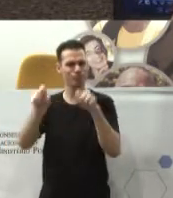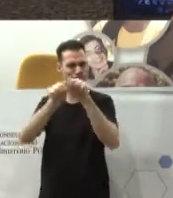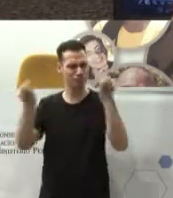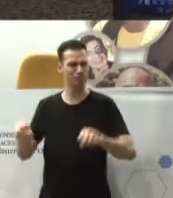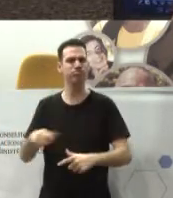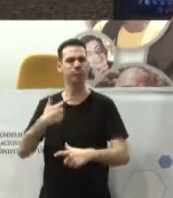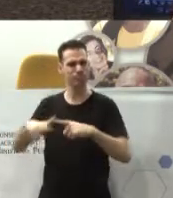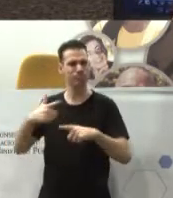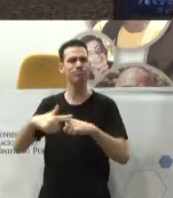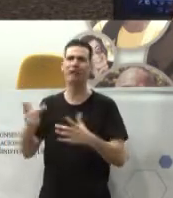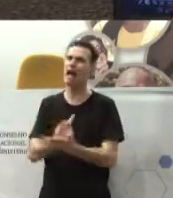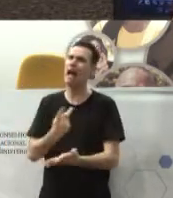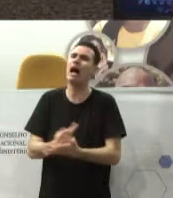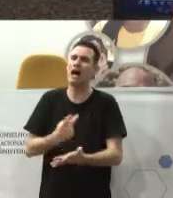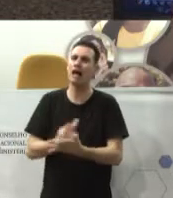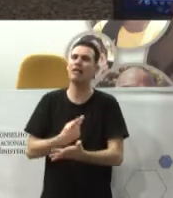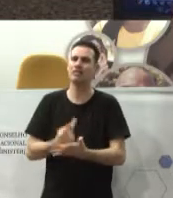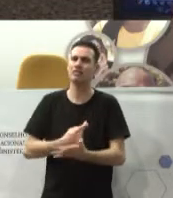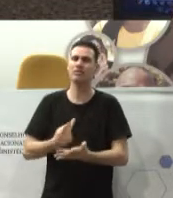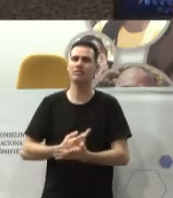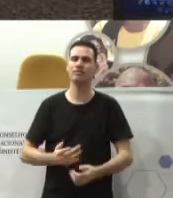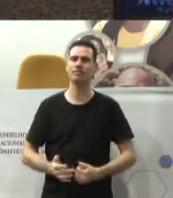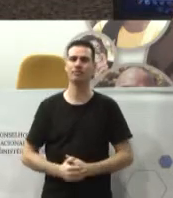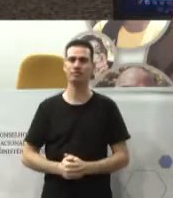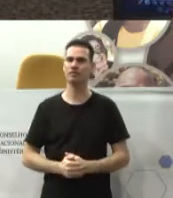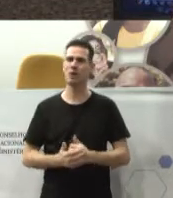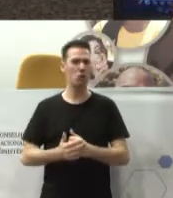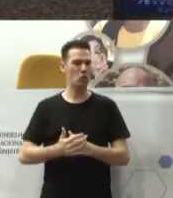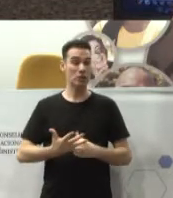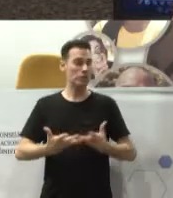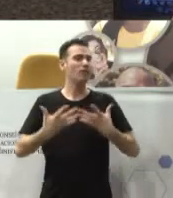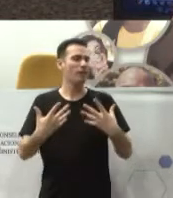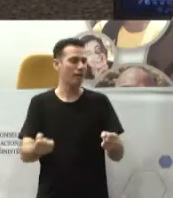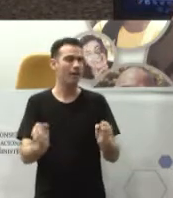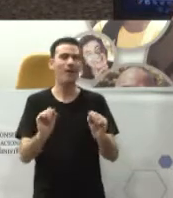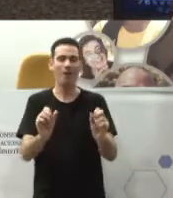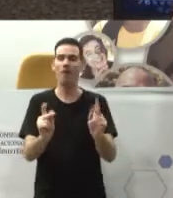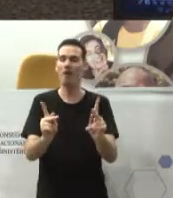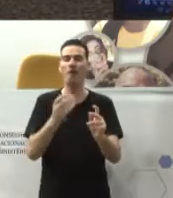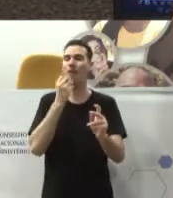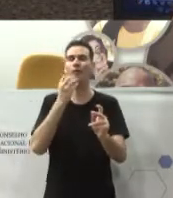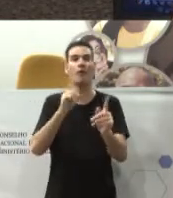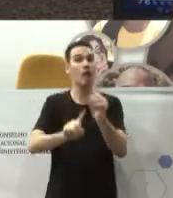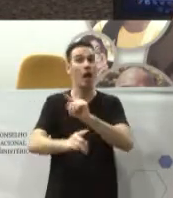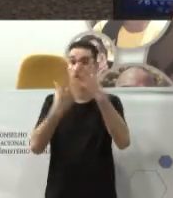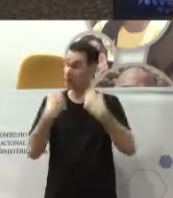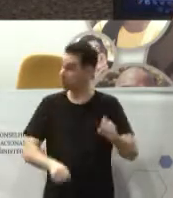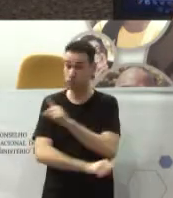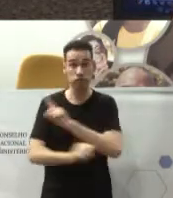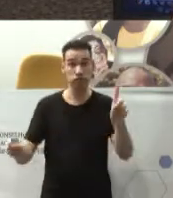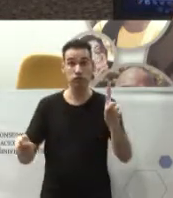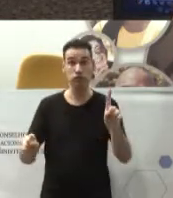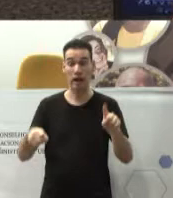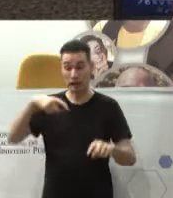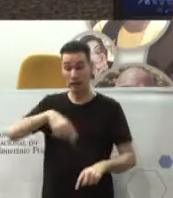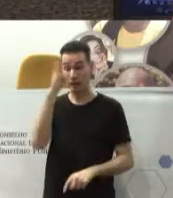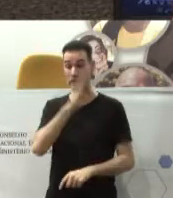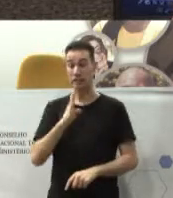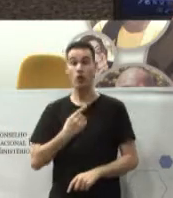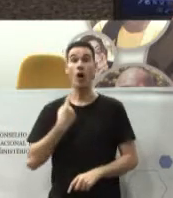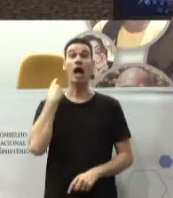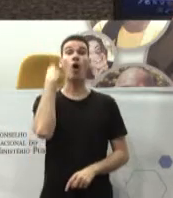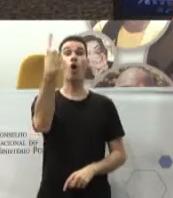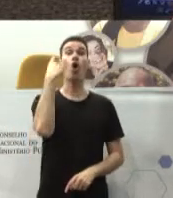desse tamanho, isso é algo inaceitável. Isso só existe no Brasil. A